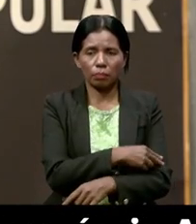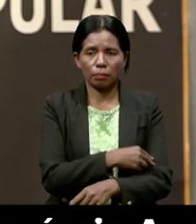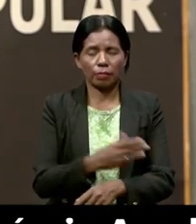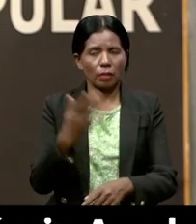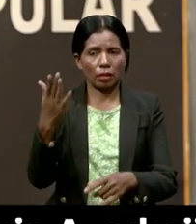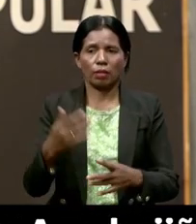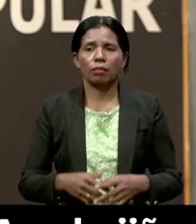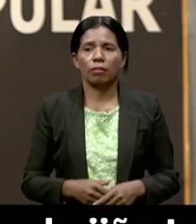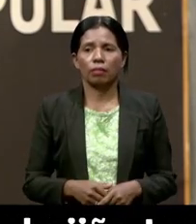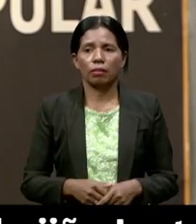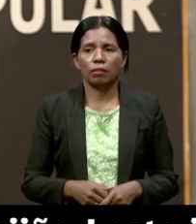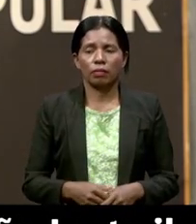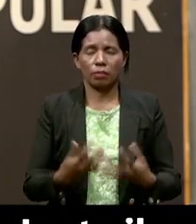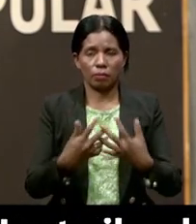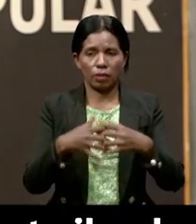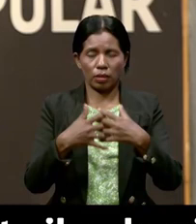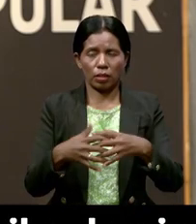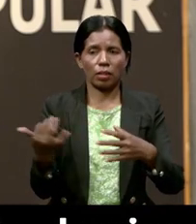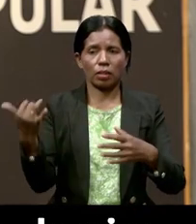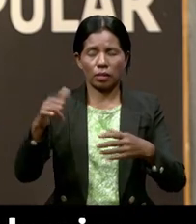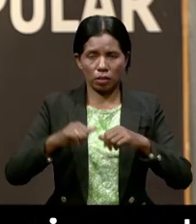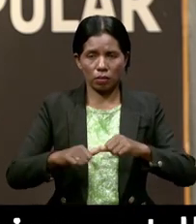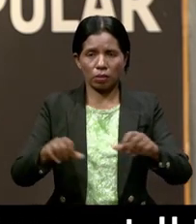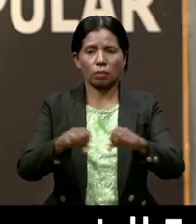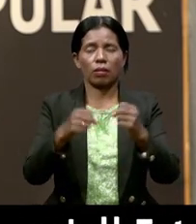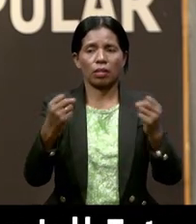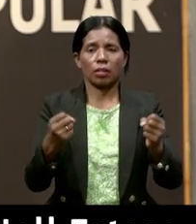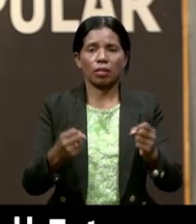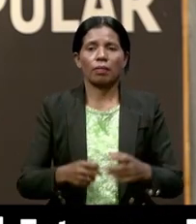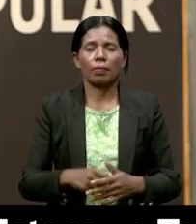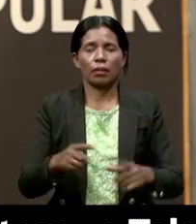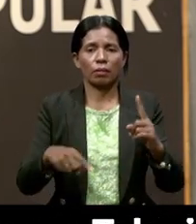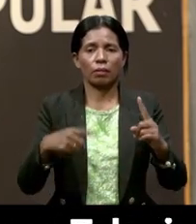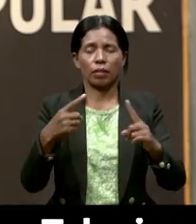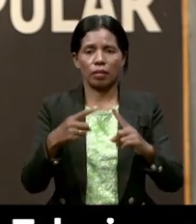va máquina se continua avaria vai ir mal que se na beke halo a